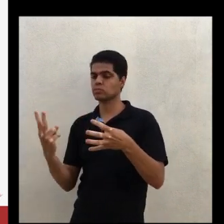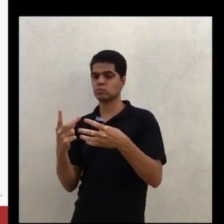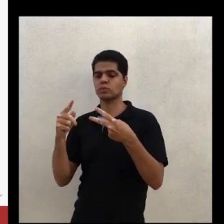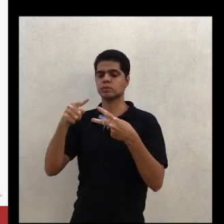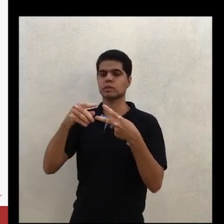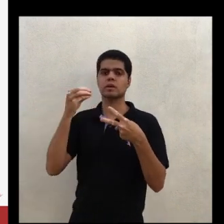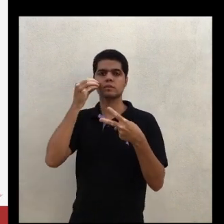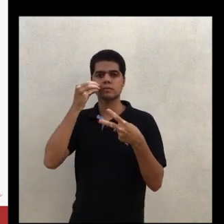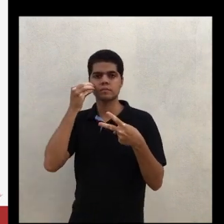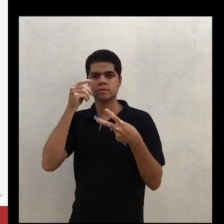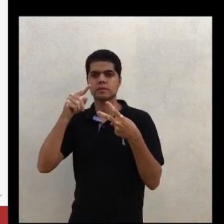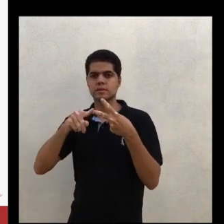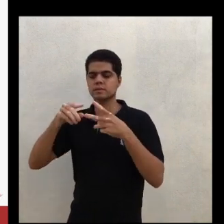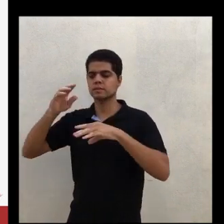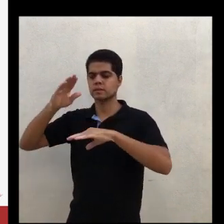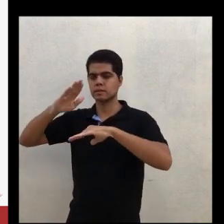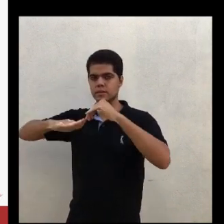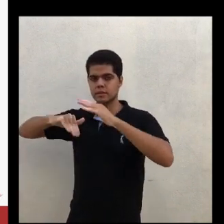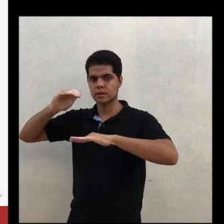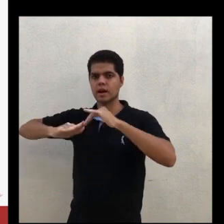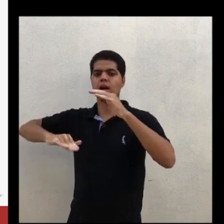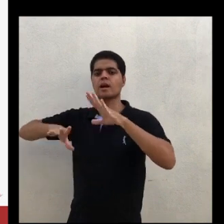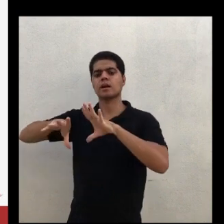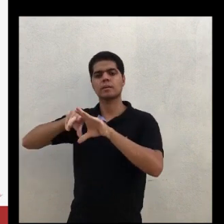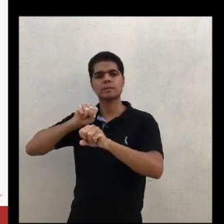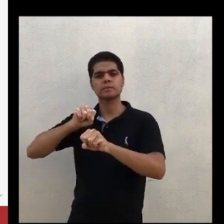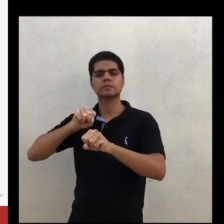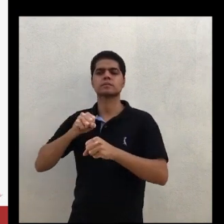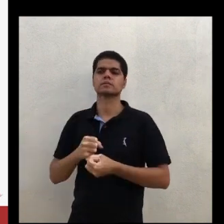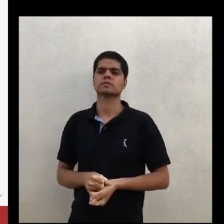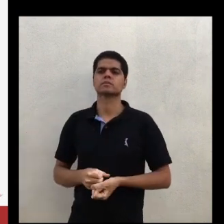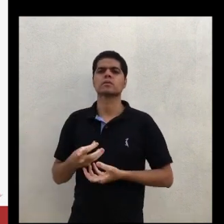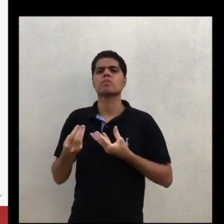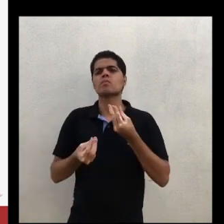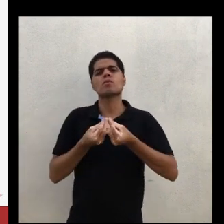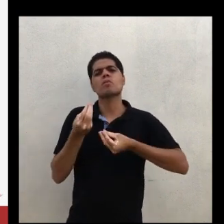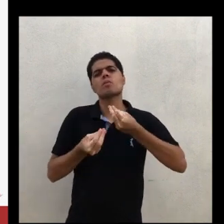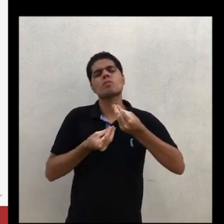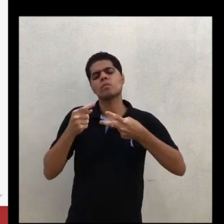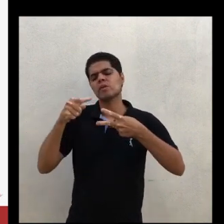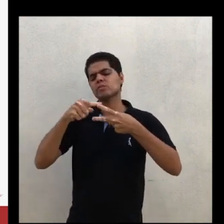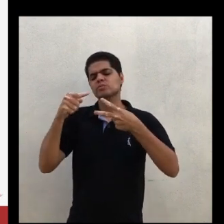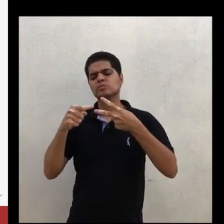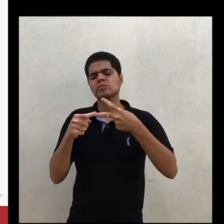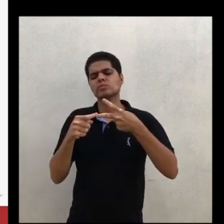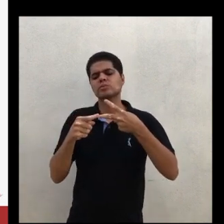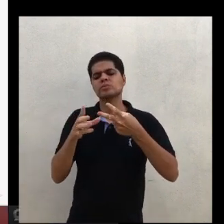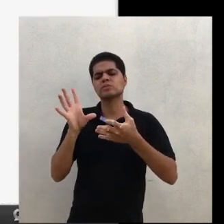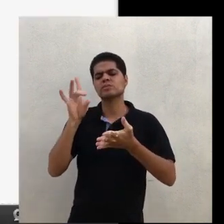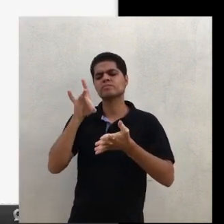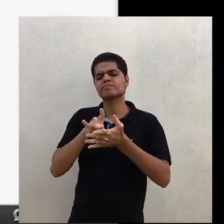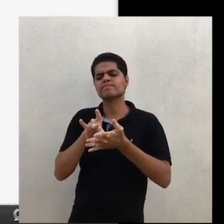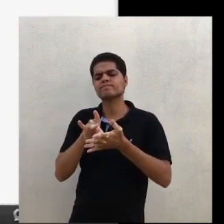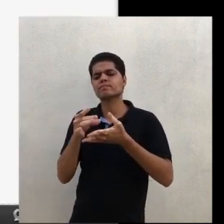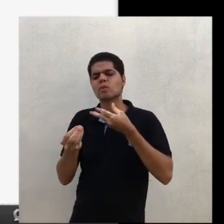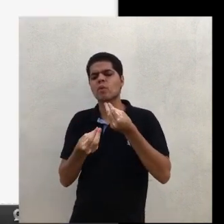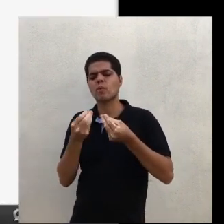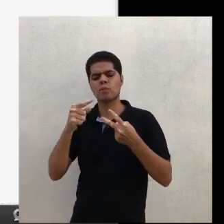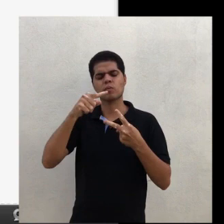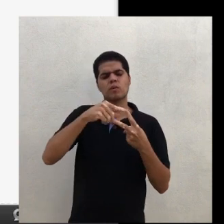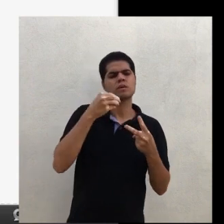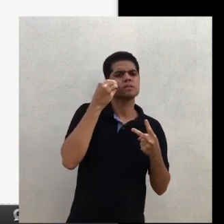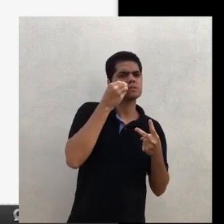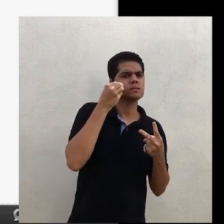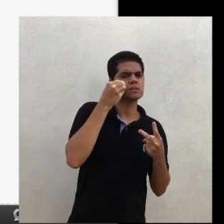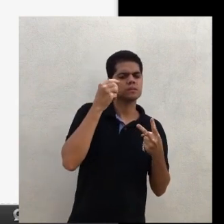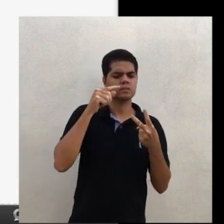define esses conjuntos, experiência e capacitação? Né? Eu